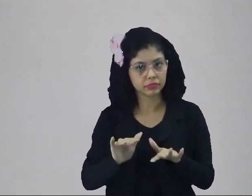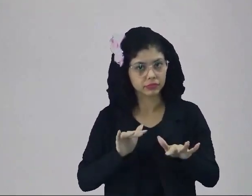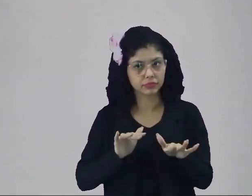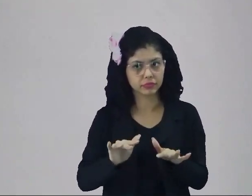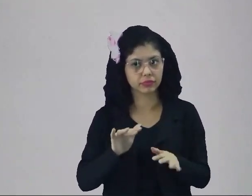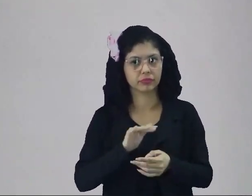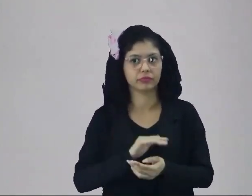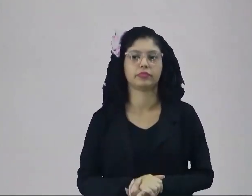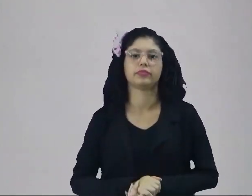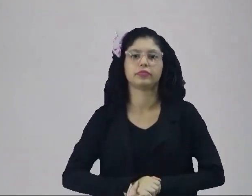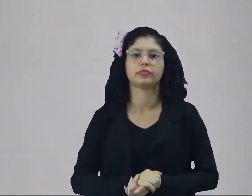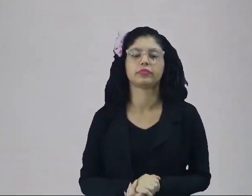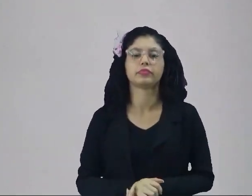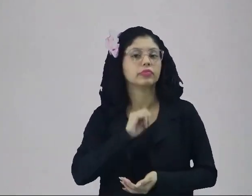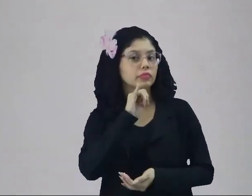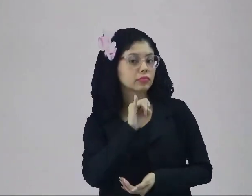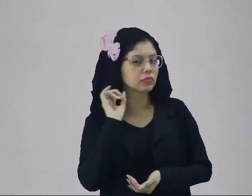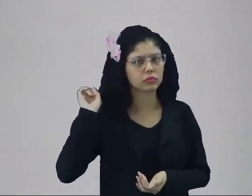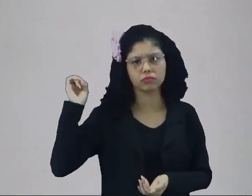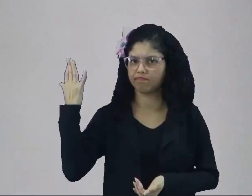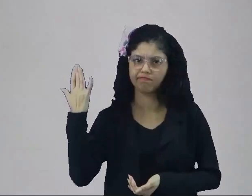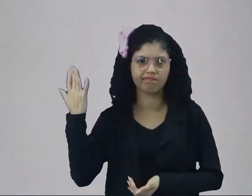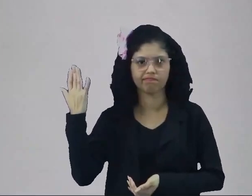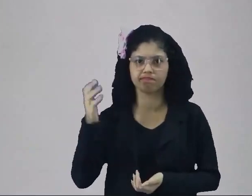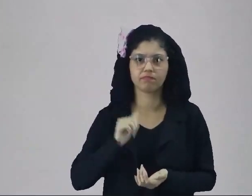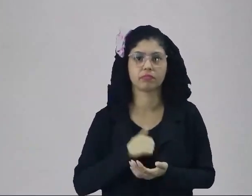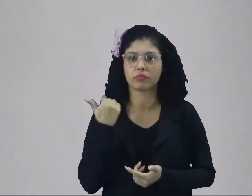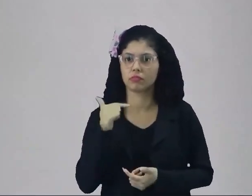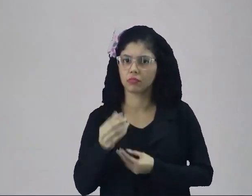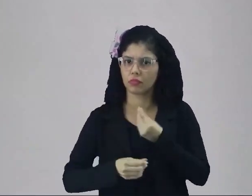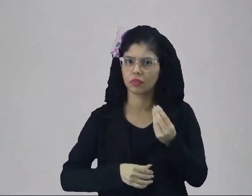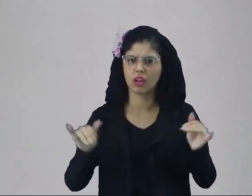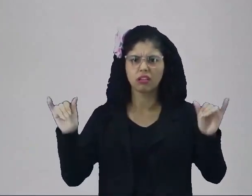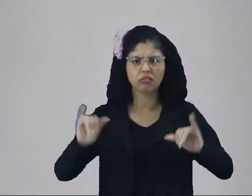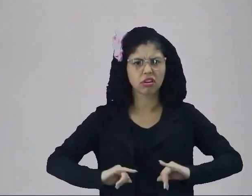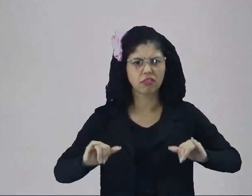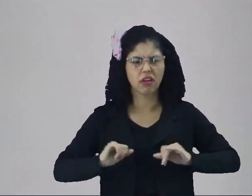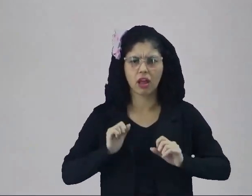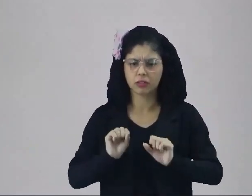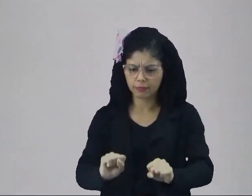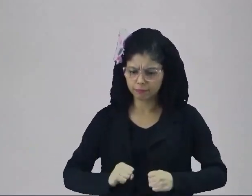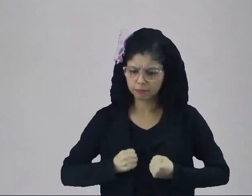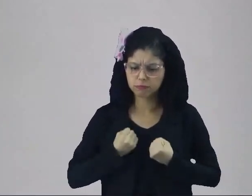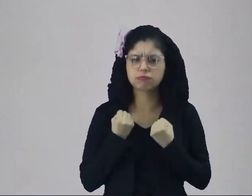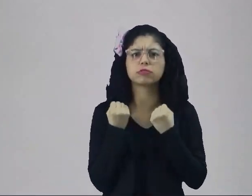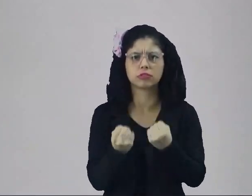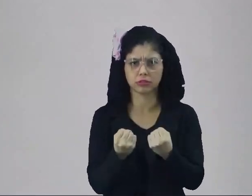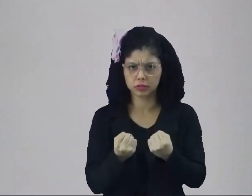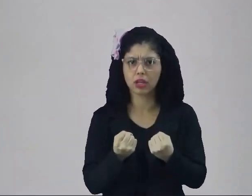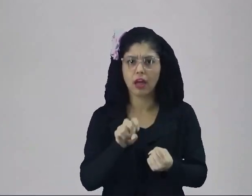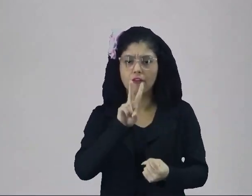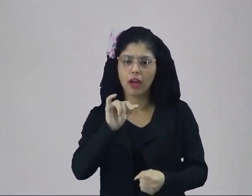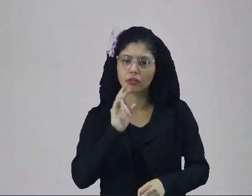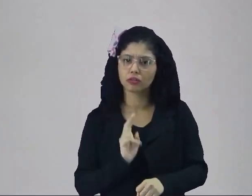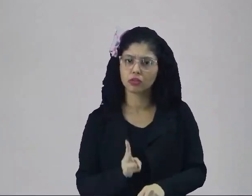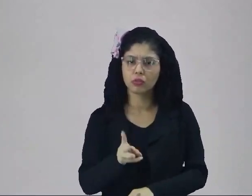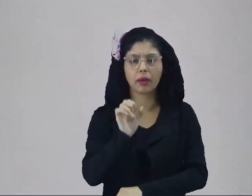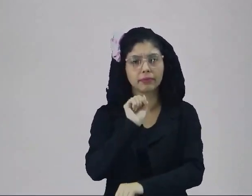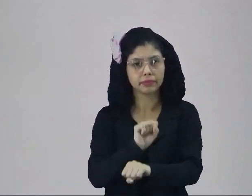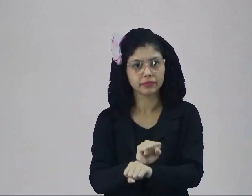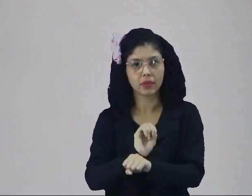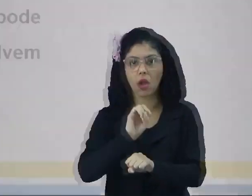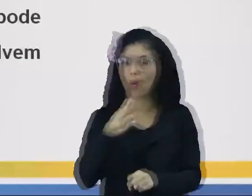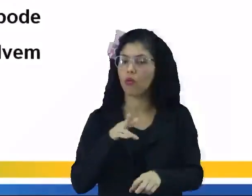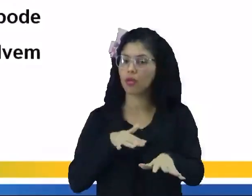movimento. Então, se isso não acontecer, se ele não sofrer essa força, ele vai continuar em repouso ou vai